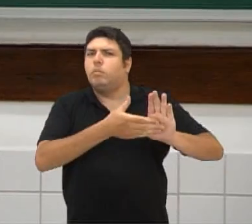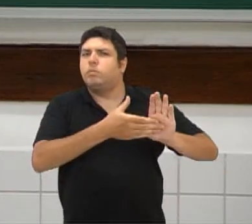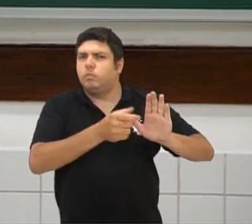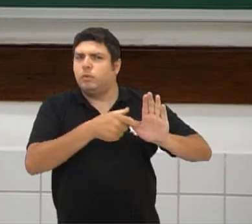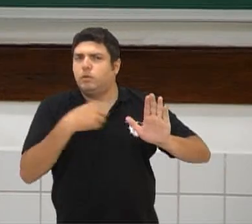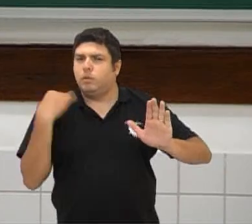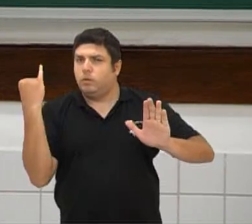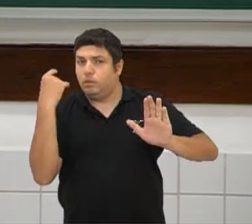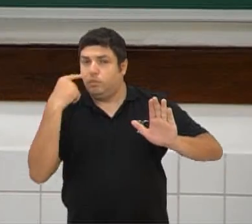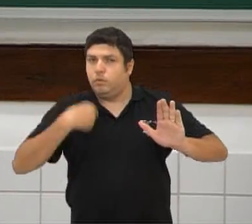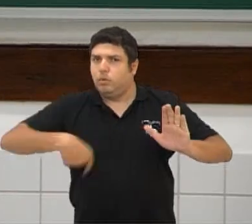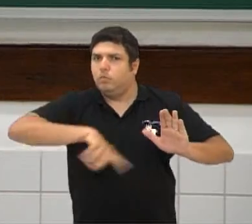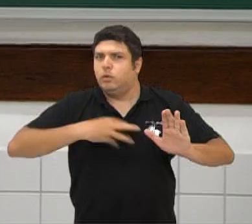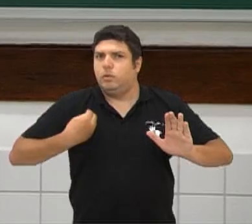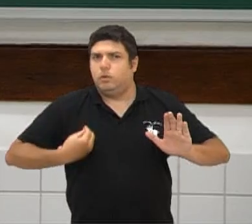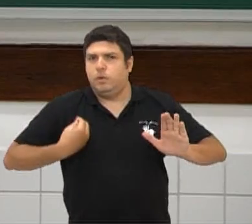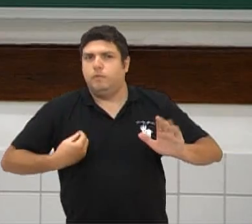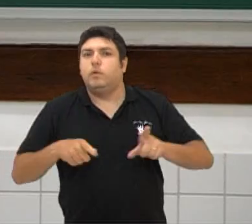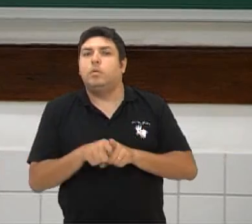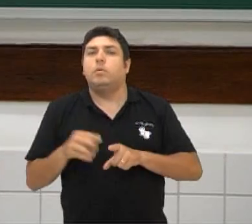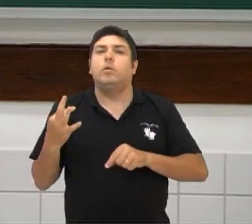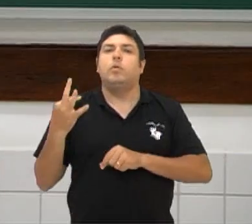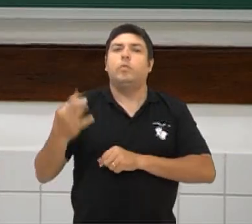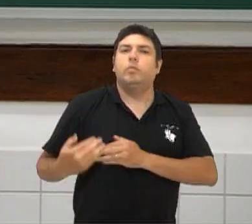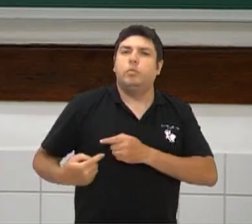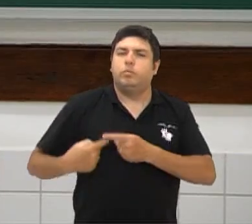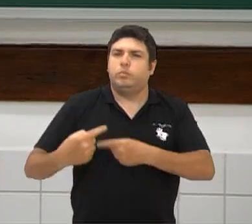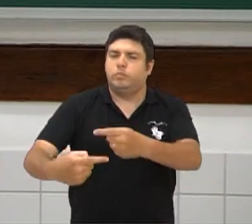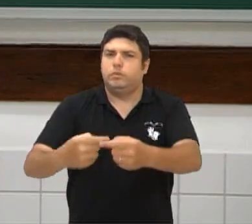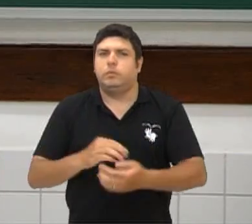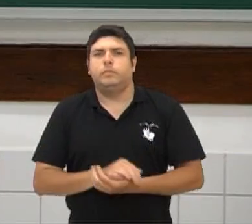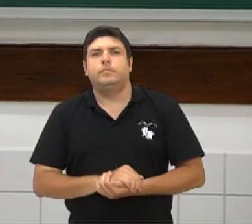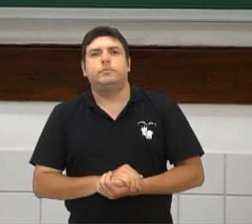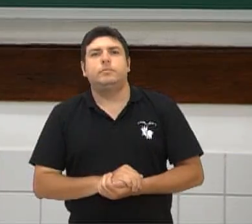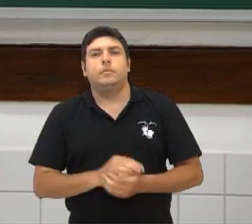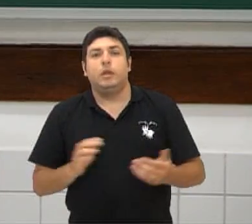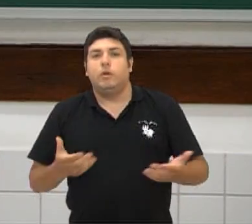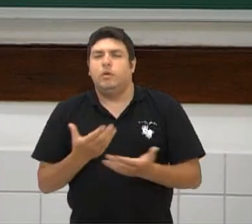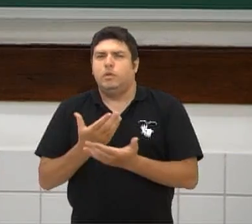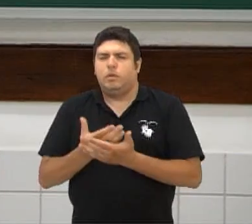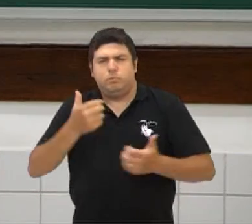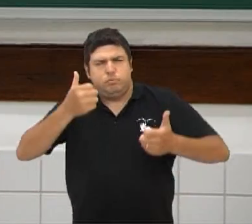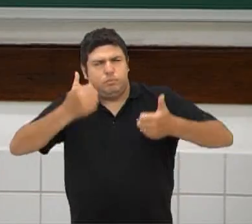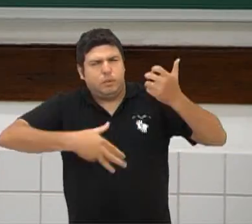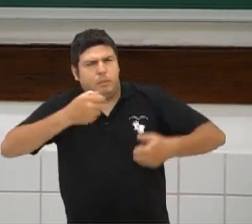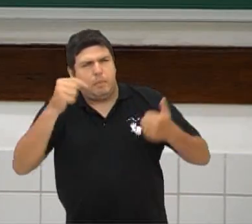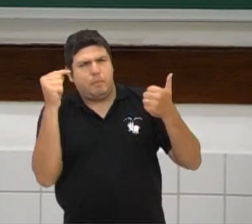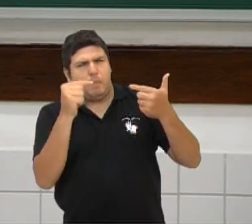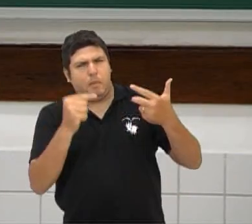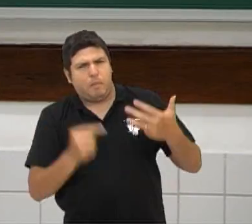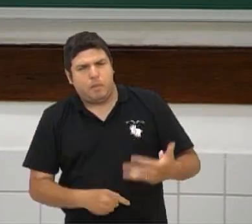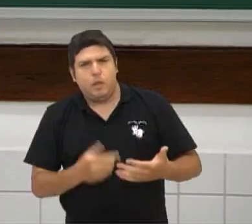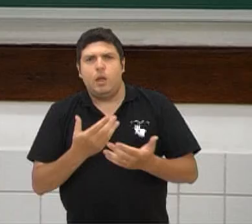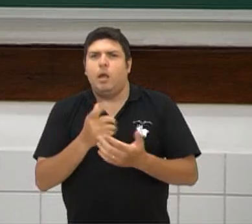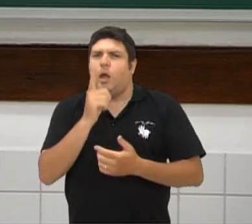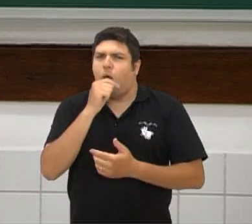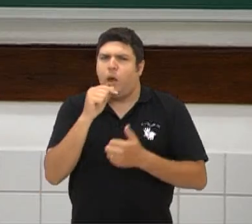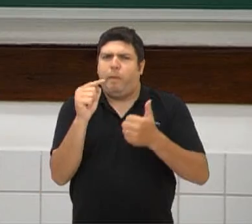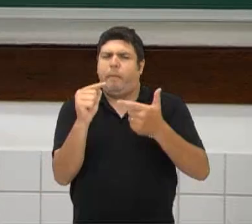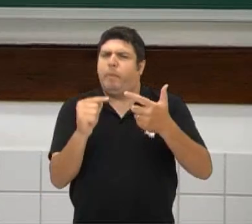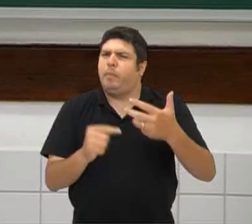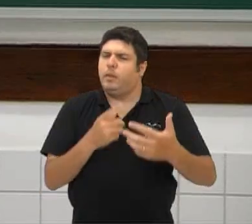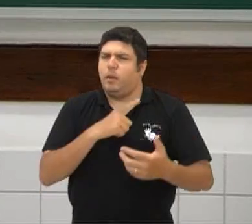vidas e para a vida dos nossos descendentes, vamos dizer assim, né? A aula de hoje a gente falou muita coisa. Né? A água tem muito assunto para ser abordado.